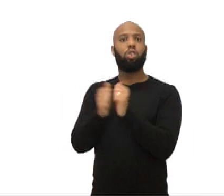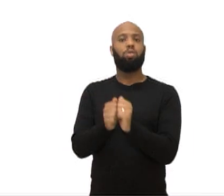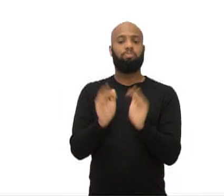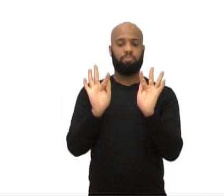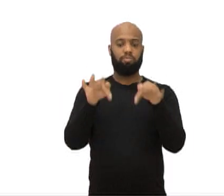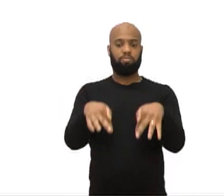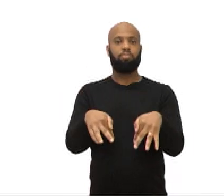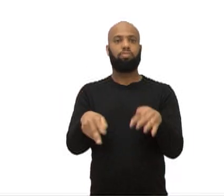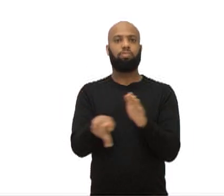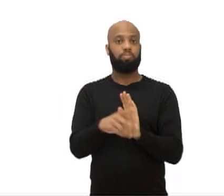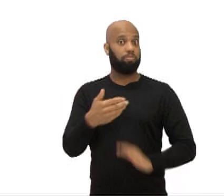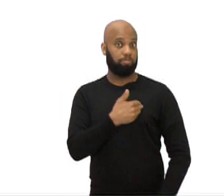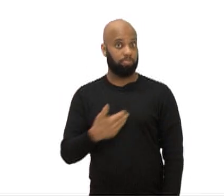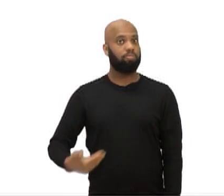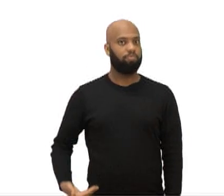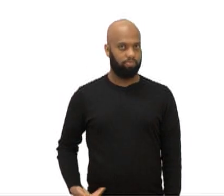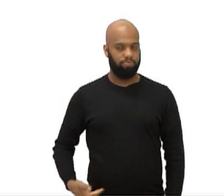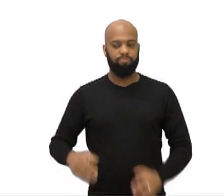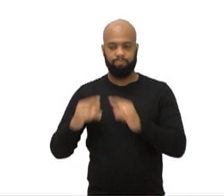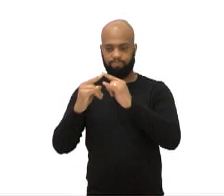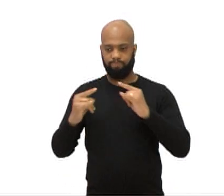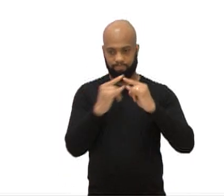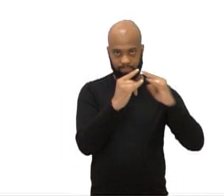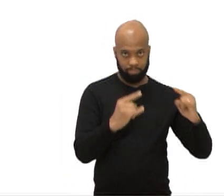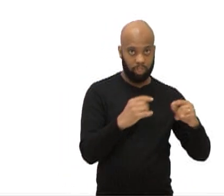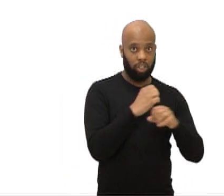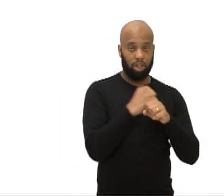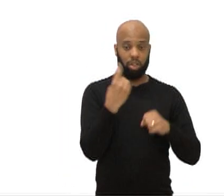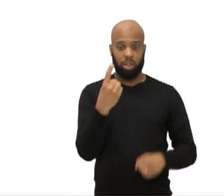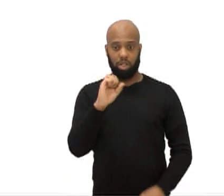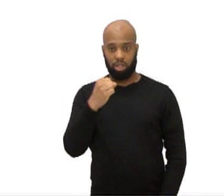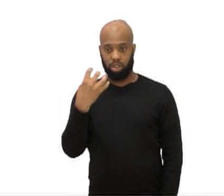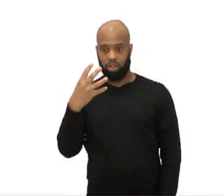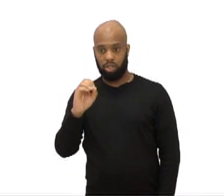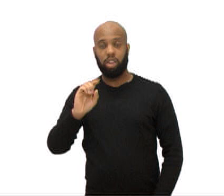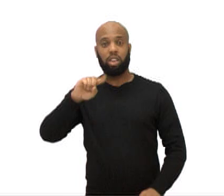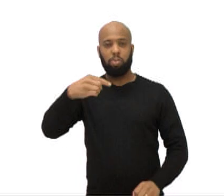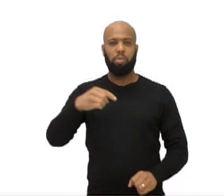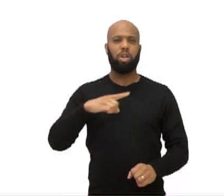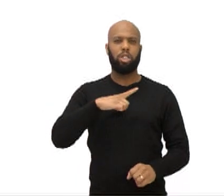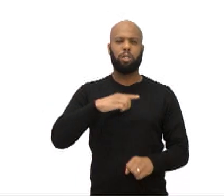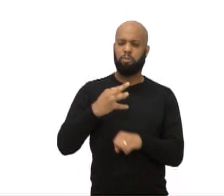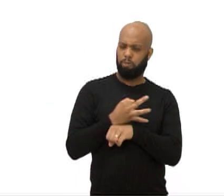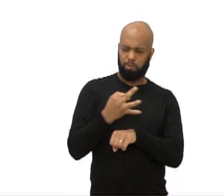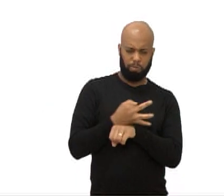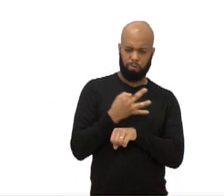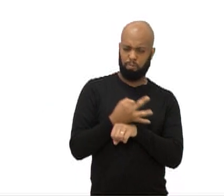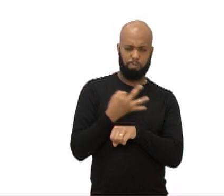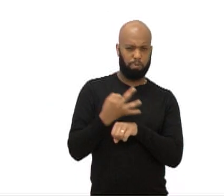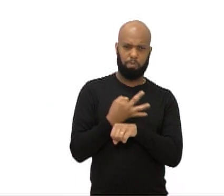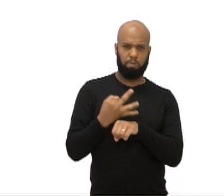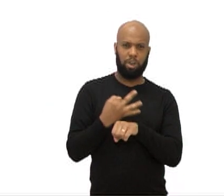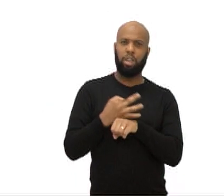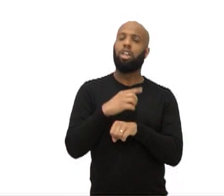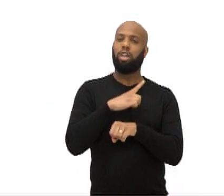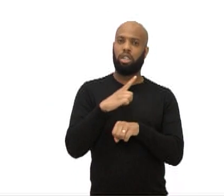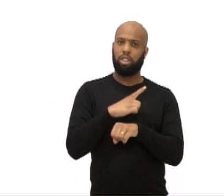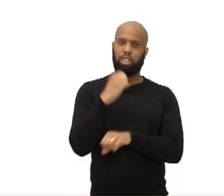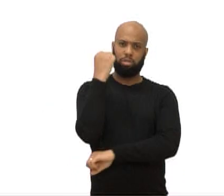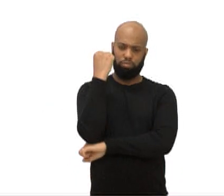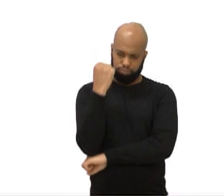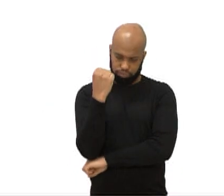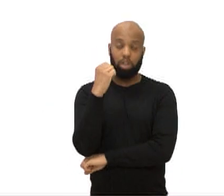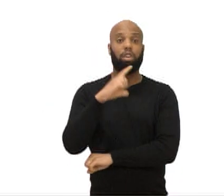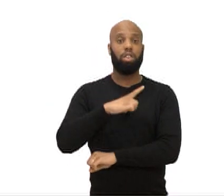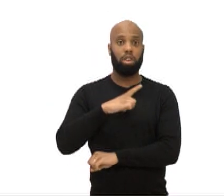ao movimento dos cabanos. Em 1840, depois de muita resistência dos cabanos, as forças imperiais, com maiores